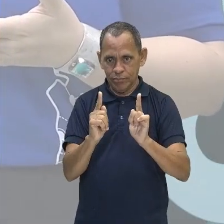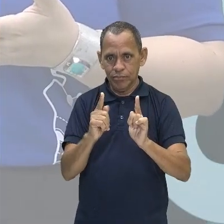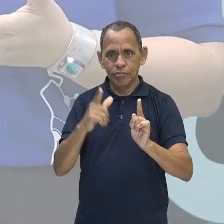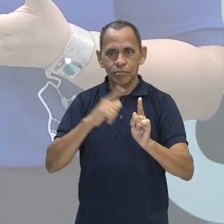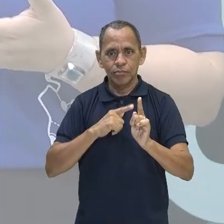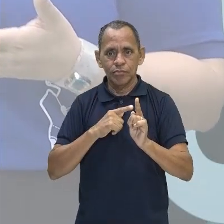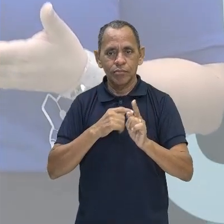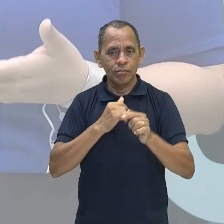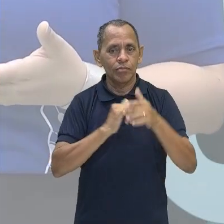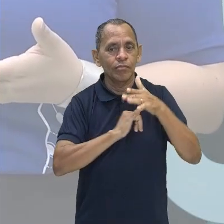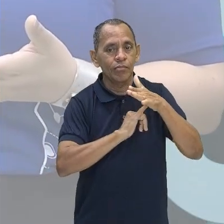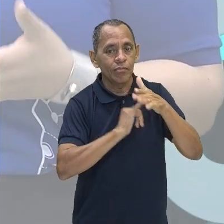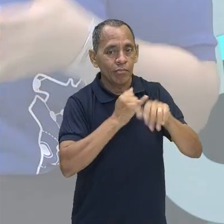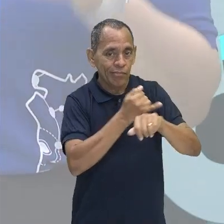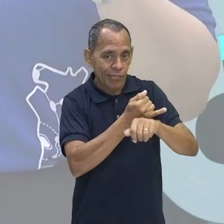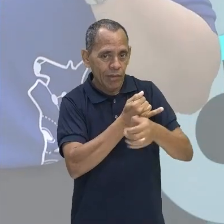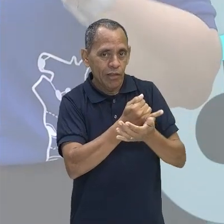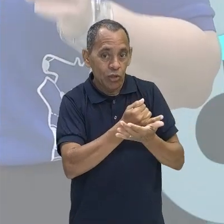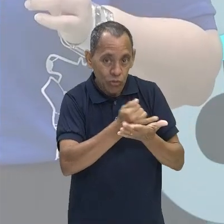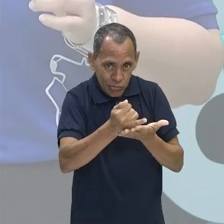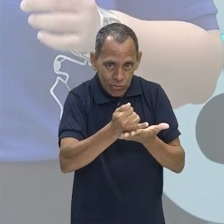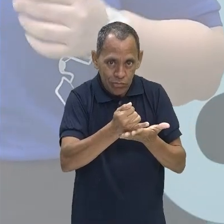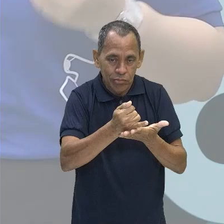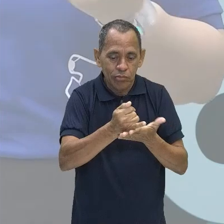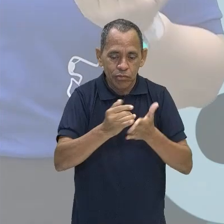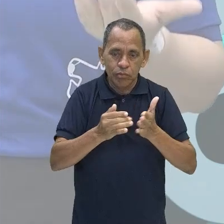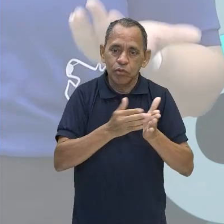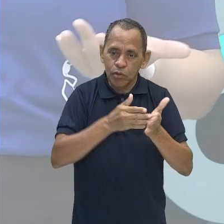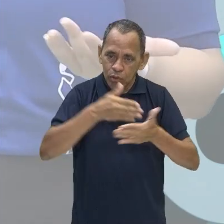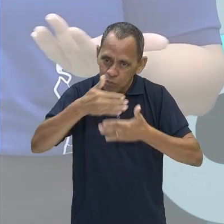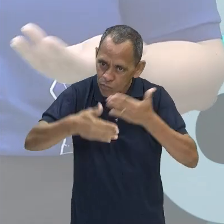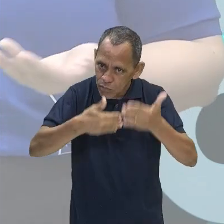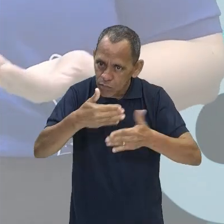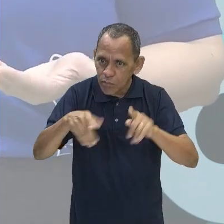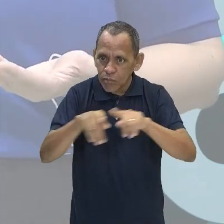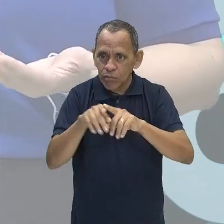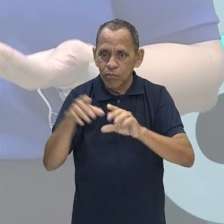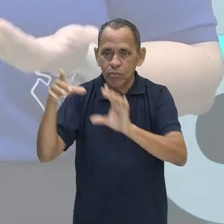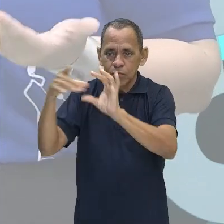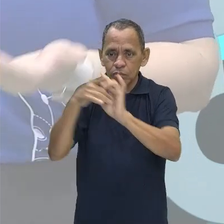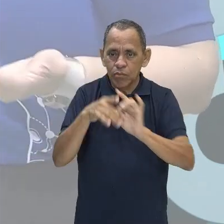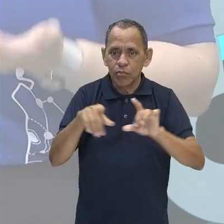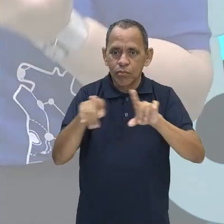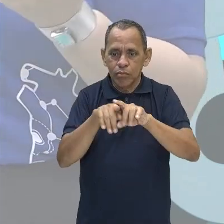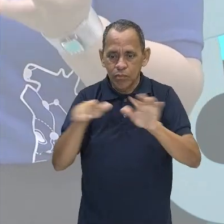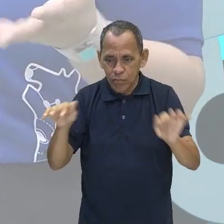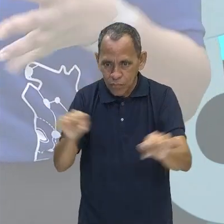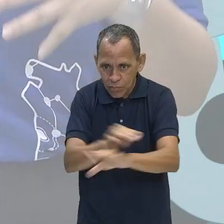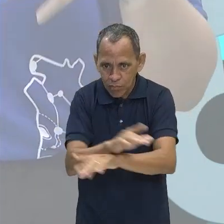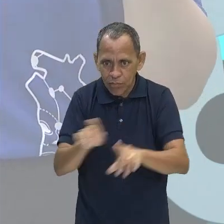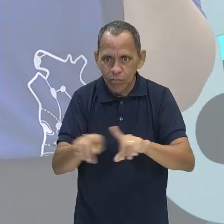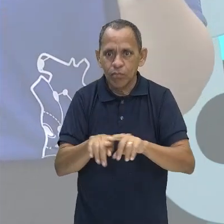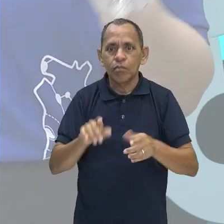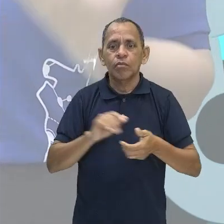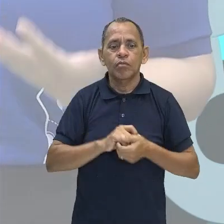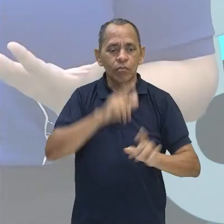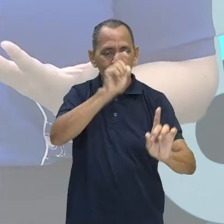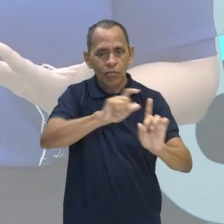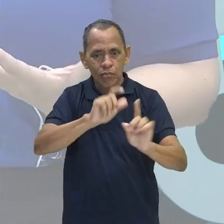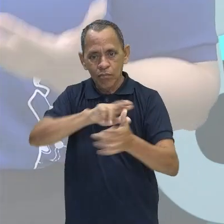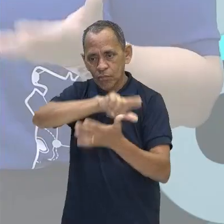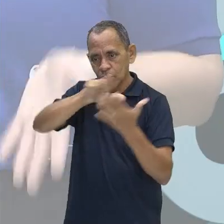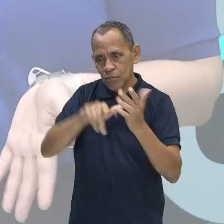introdução, desenvolvimento e desfecho, a questão dos personagens fixos ou variados, né, justamente que vão